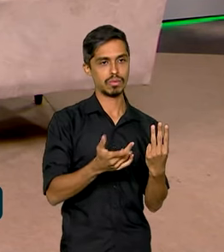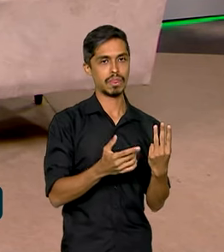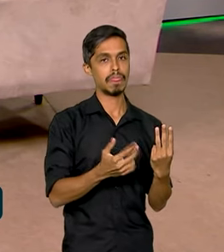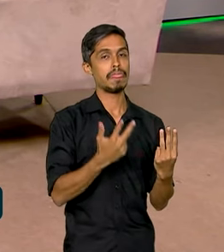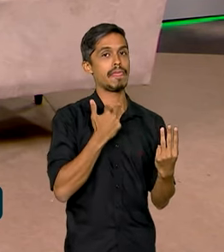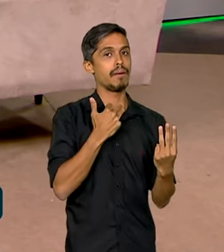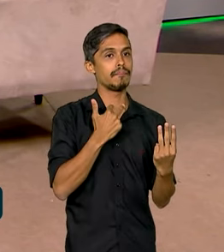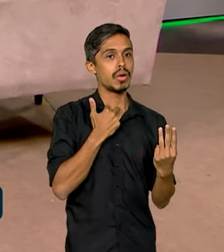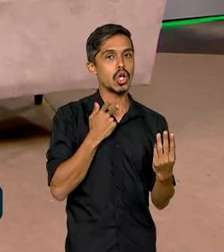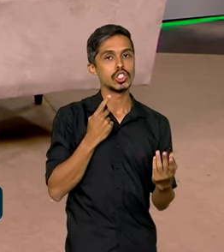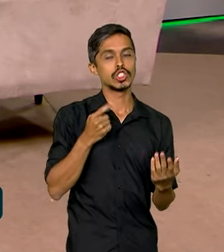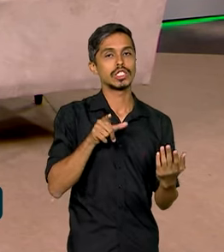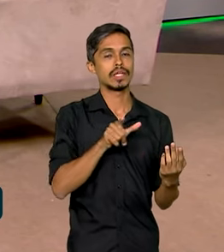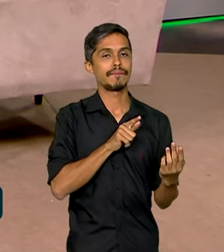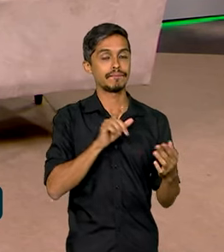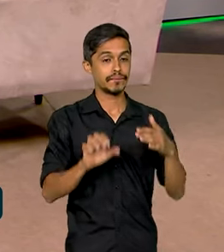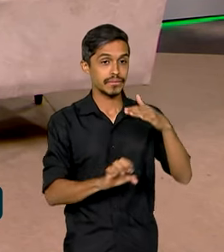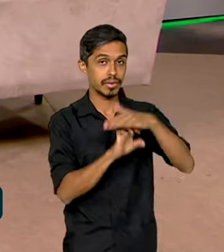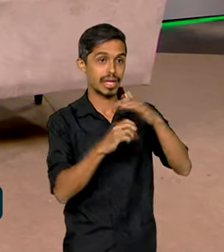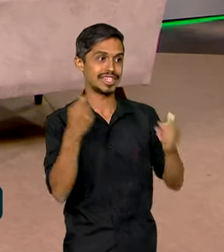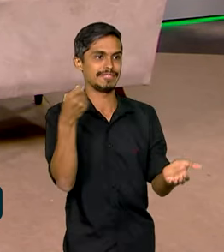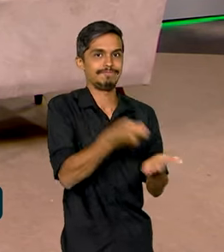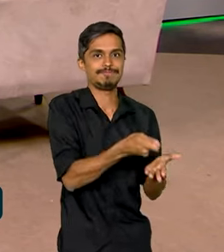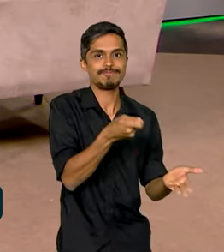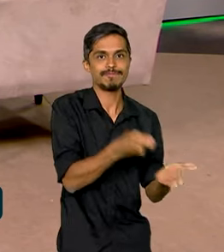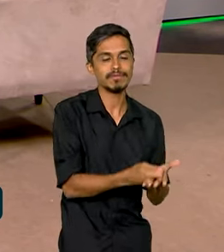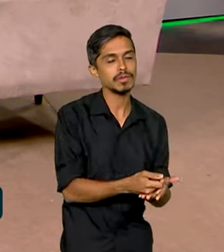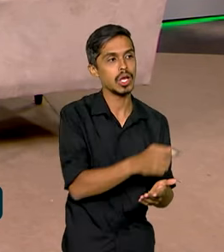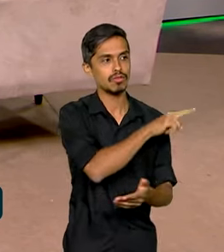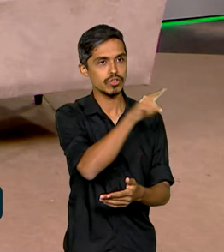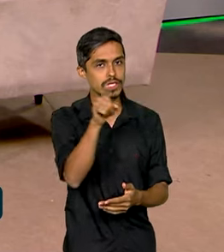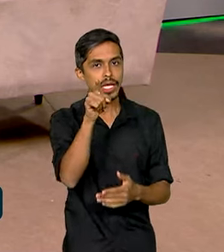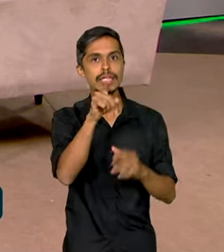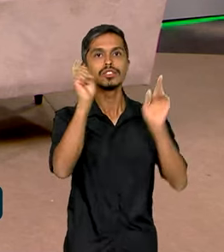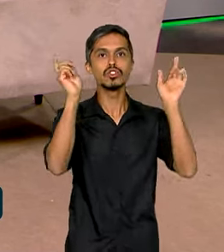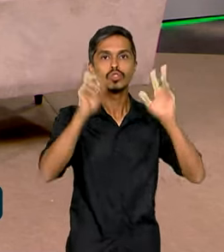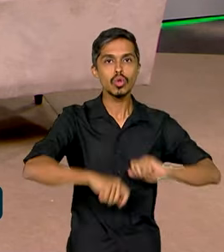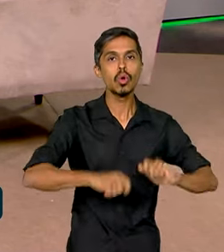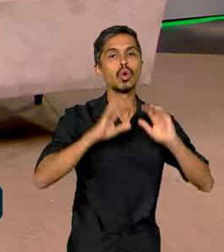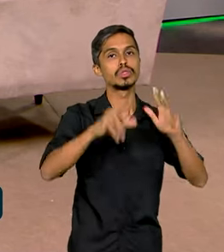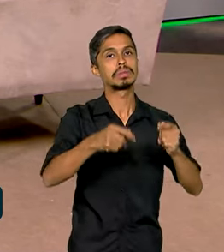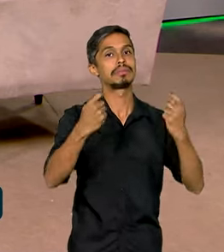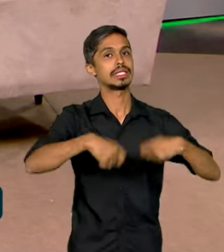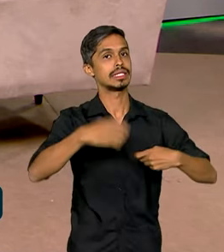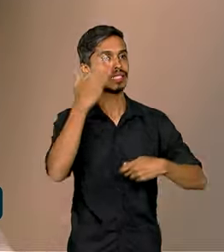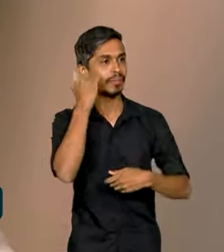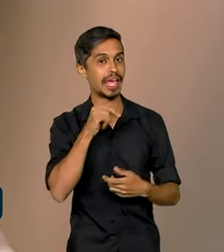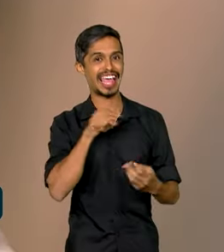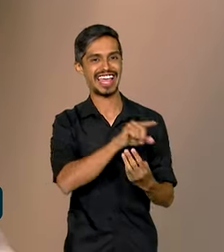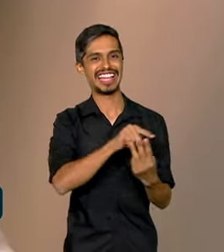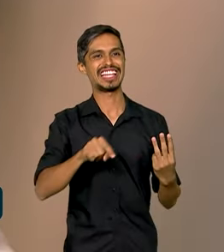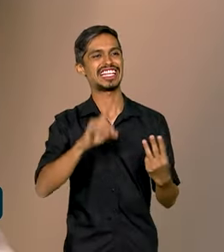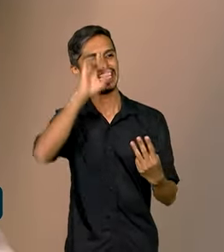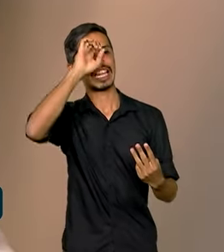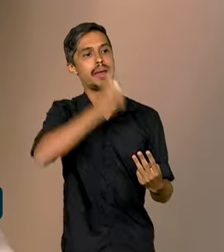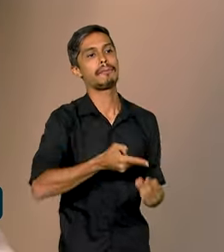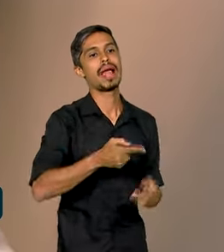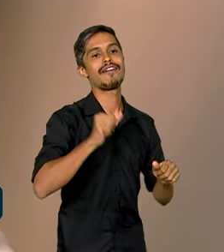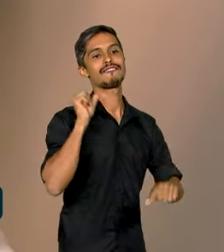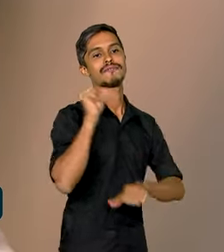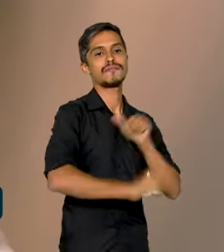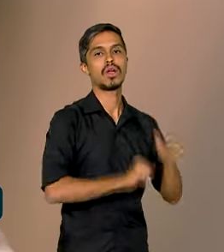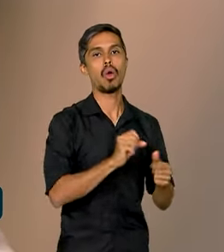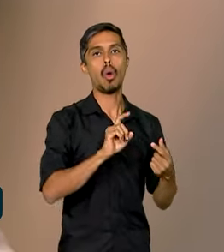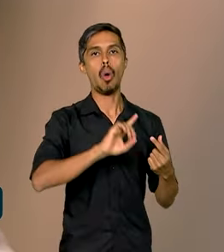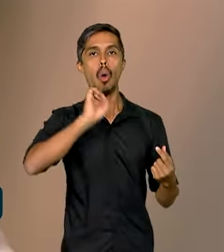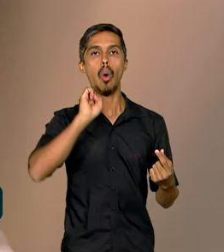pode que isso é algo que é importante PR os consumidores saberem não pode o o fornecedor determinar a troca ou o fornecedor determinar a